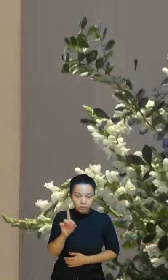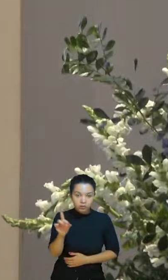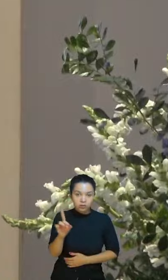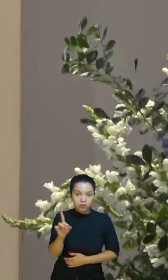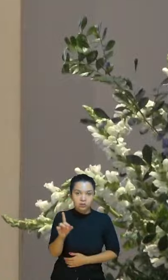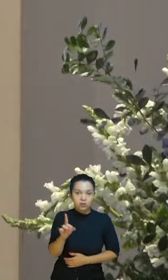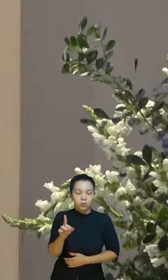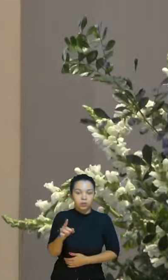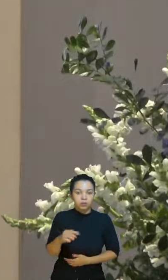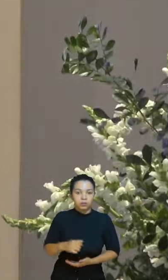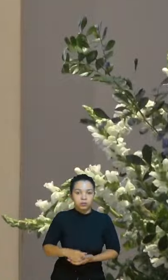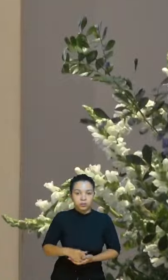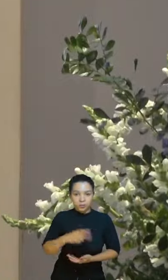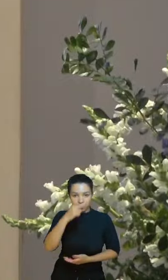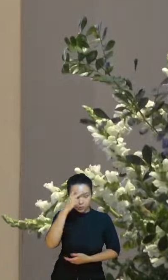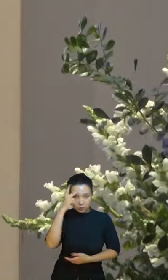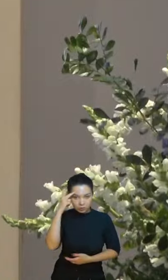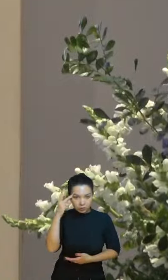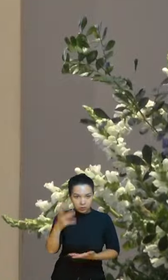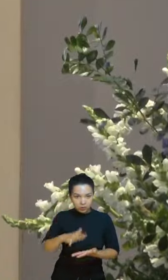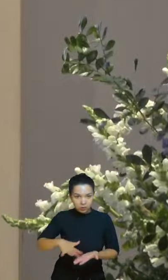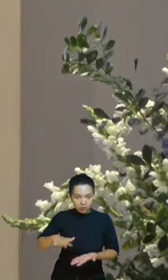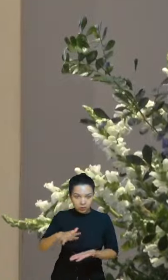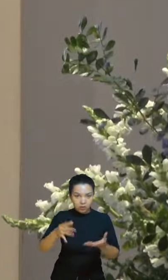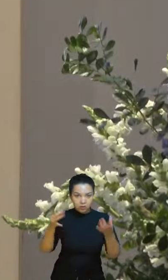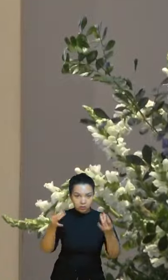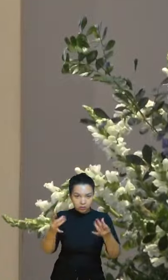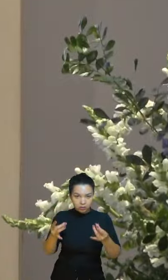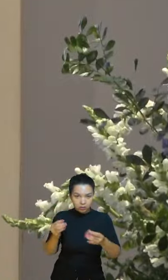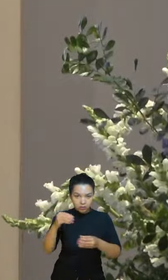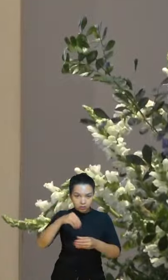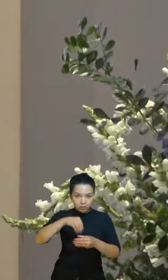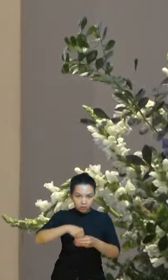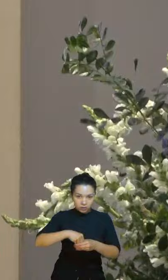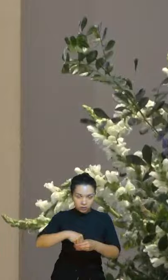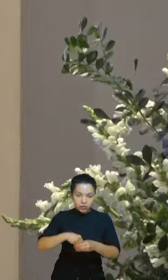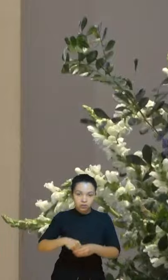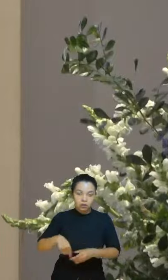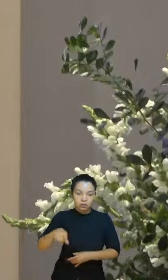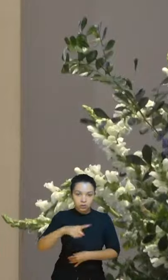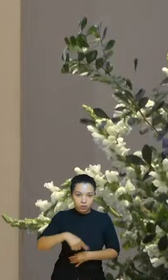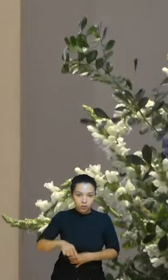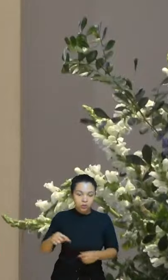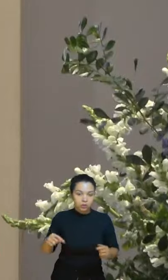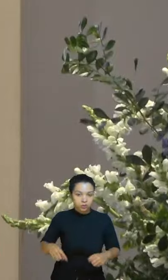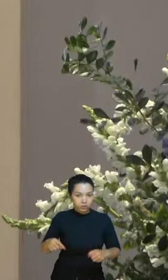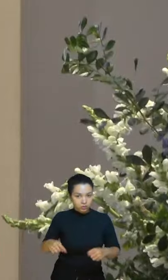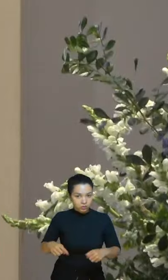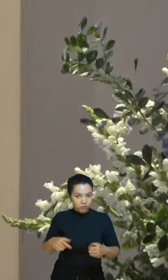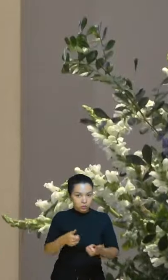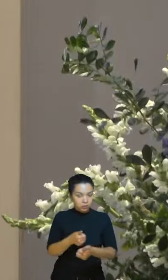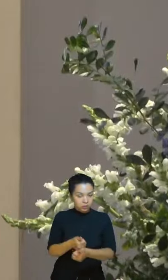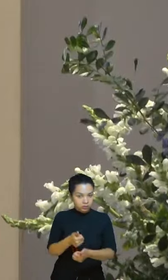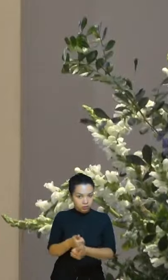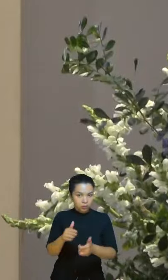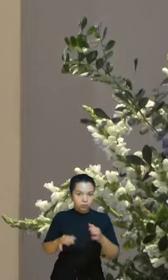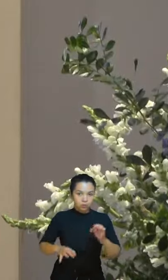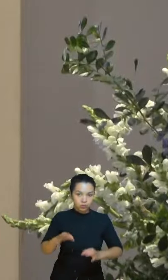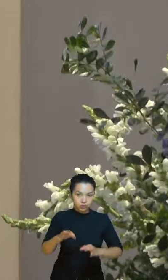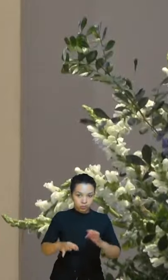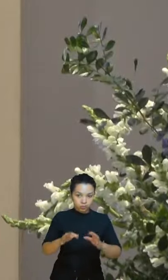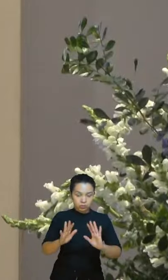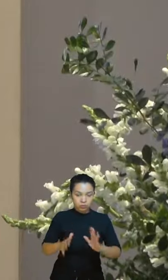convencimento das pessoas na área da especialização interna nós estamos aqui no nosso Tribunal de Justiça já há algum